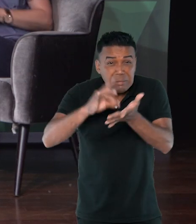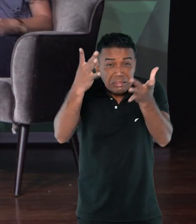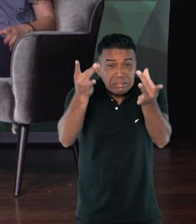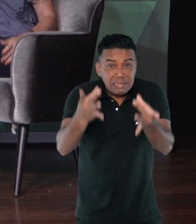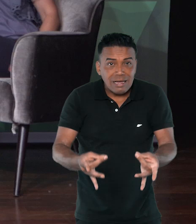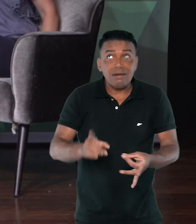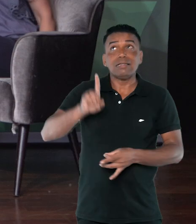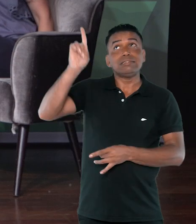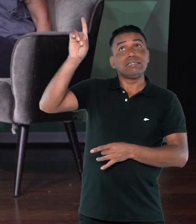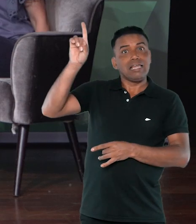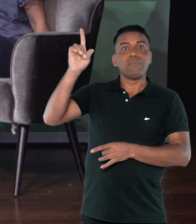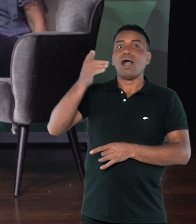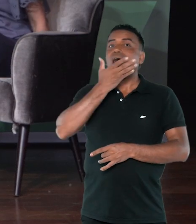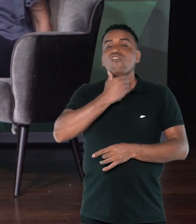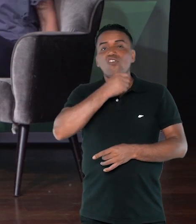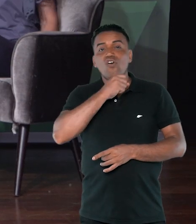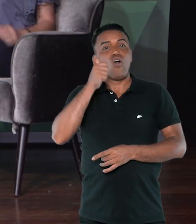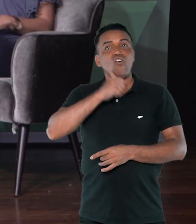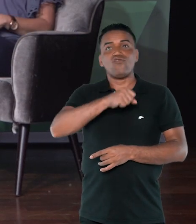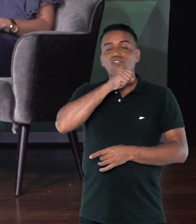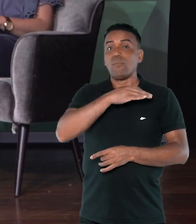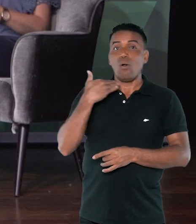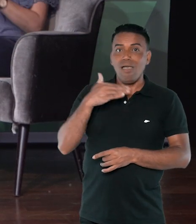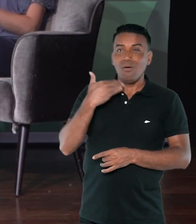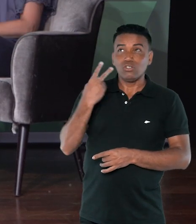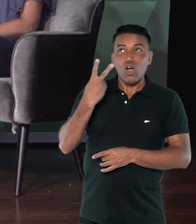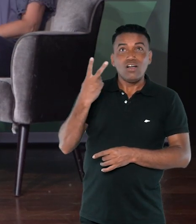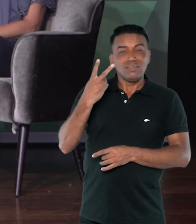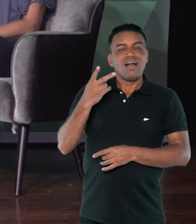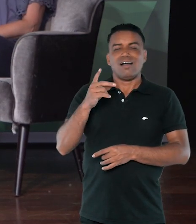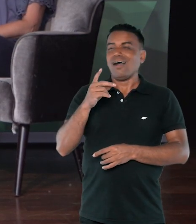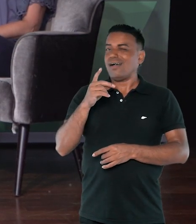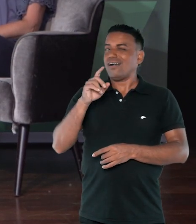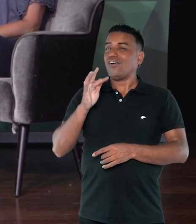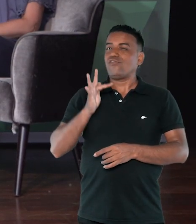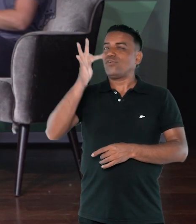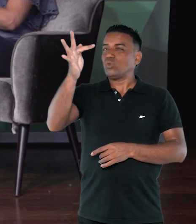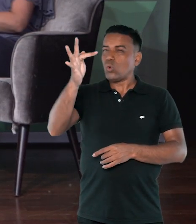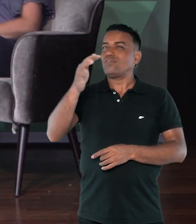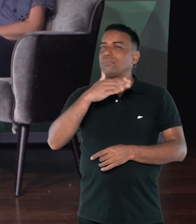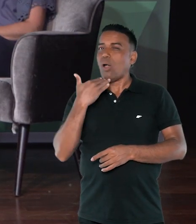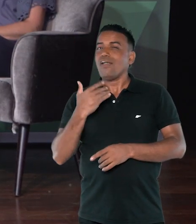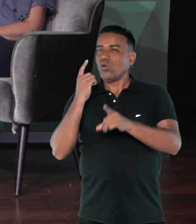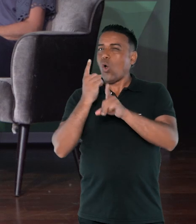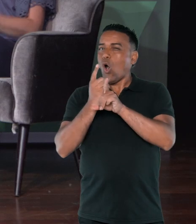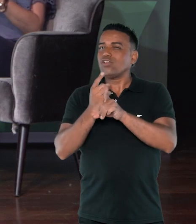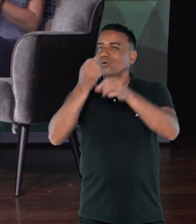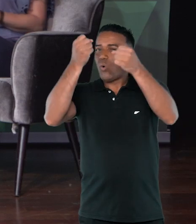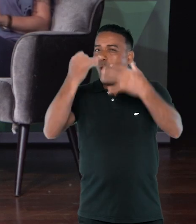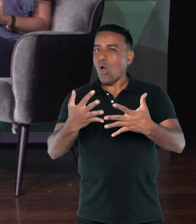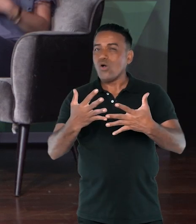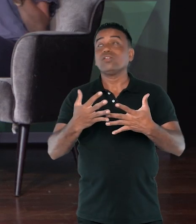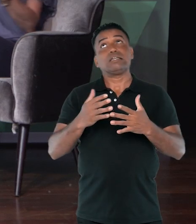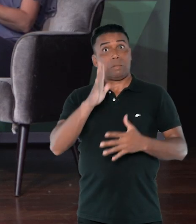conto. Espero que demore muito. Mas eles vão me contar que, assim, olha, são outros os detalhes. Mas tudo bem, porque